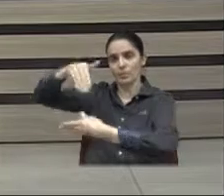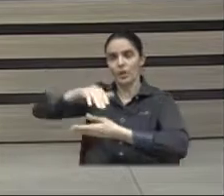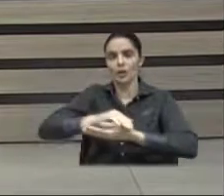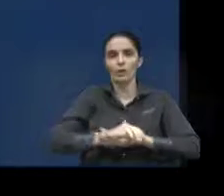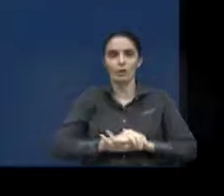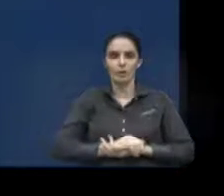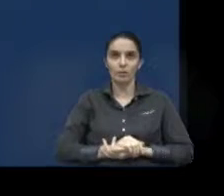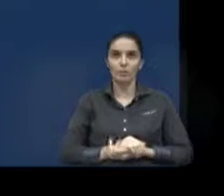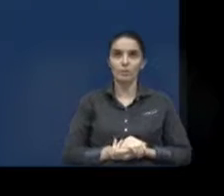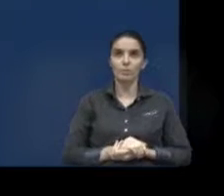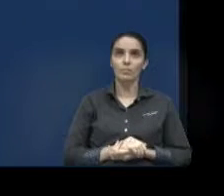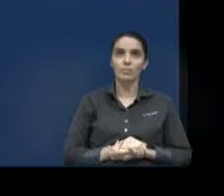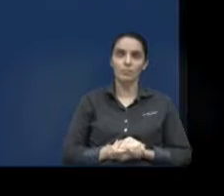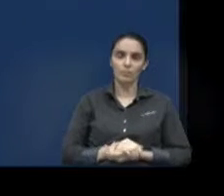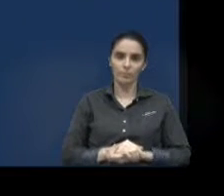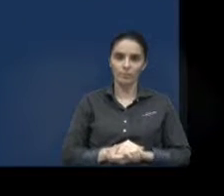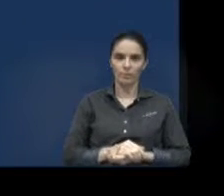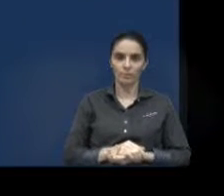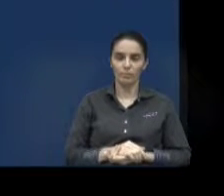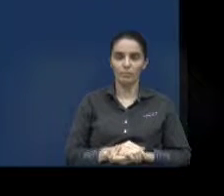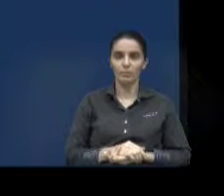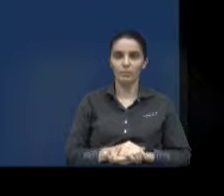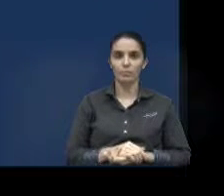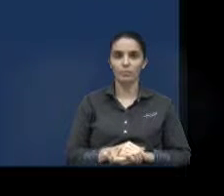o voto.